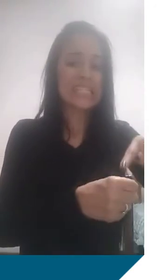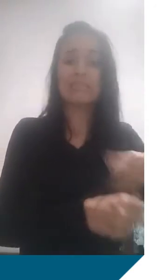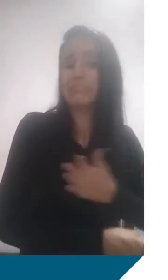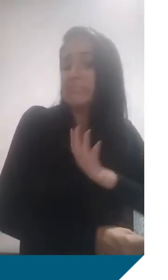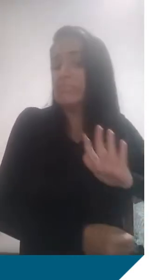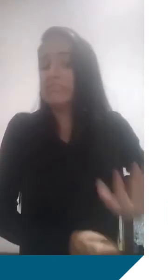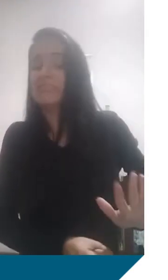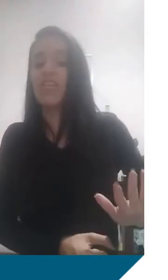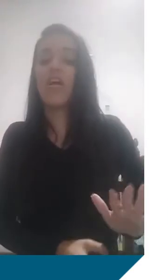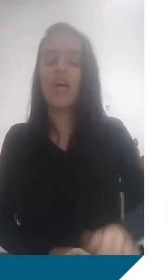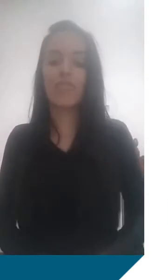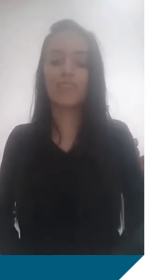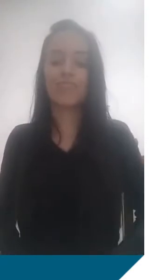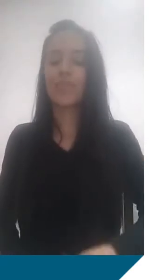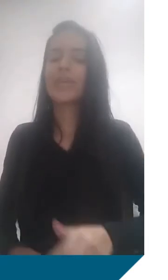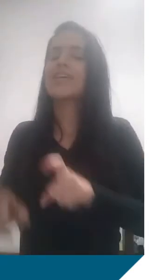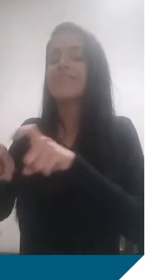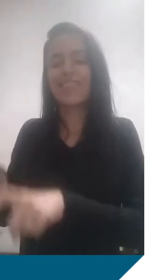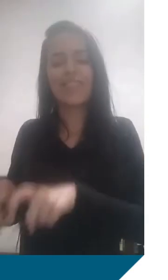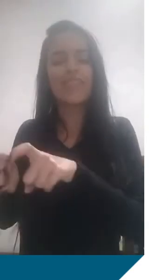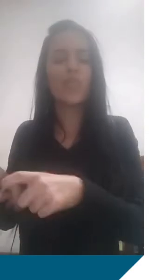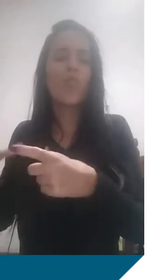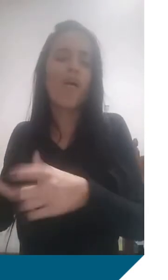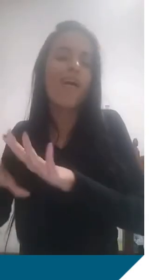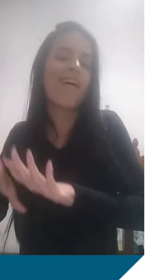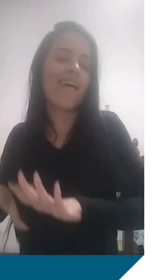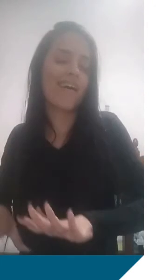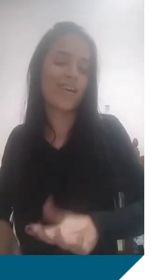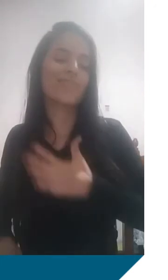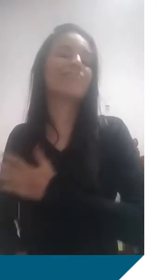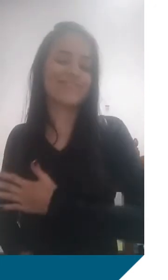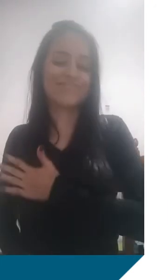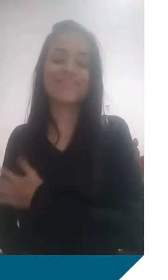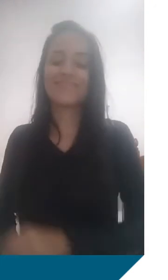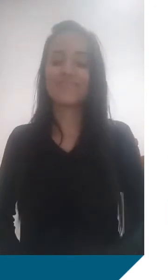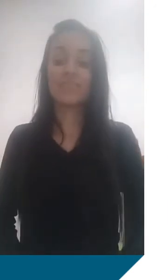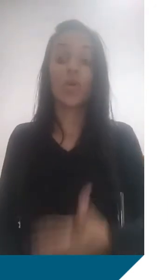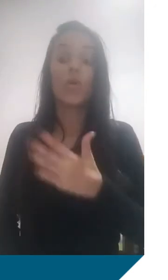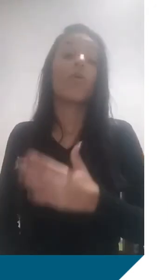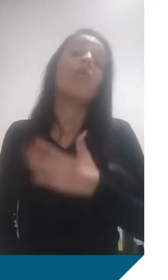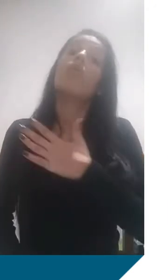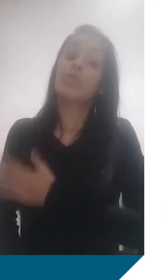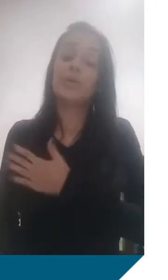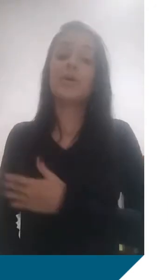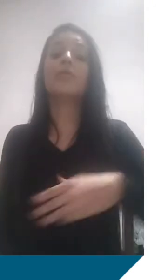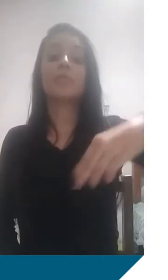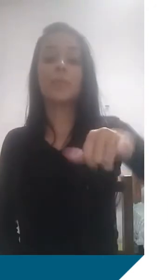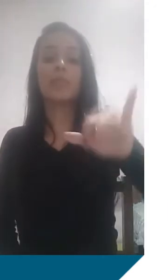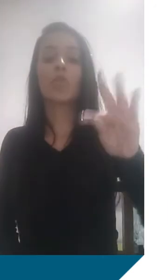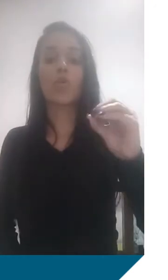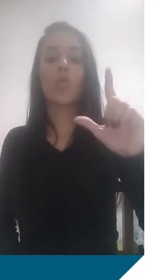mais amenos, e também referências a deuses mitológicos e a efemeridade do tempo, como carpe